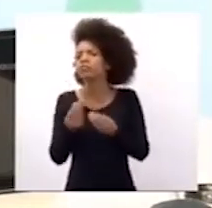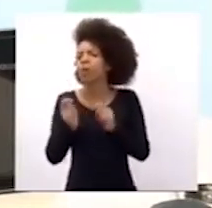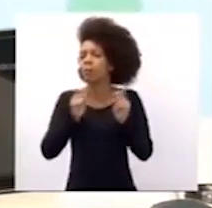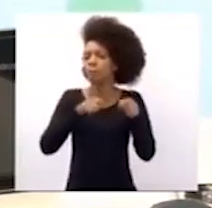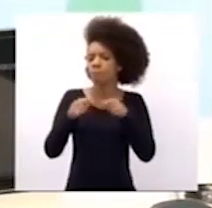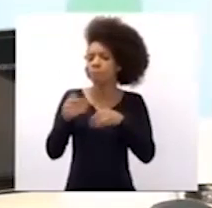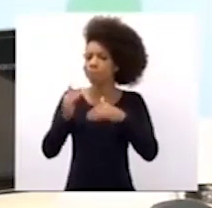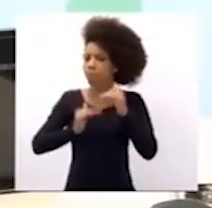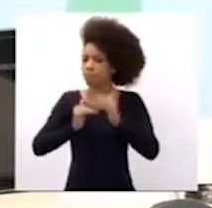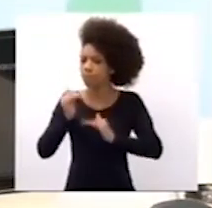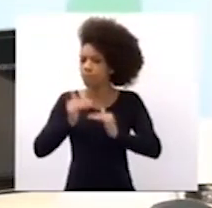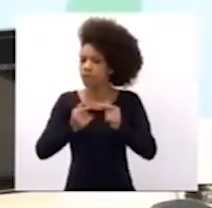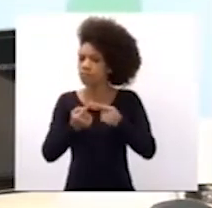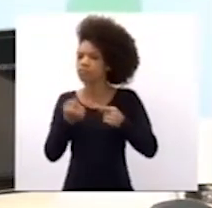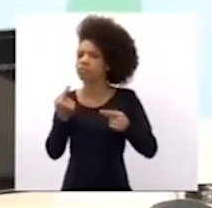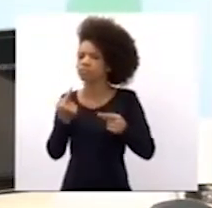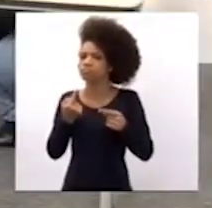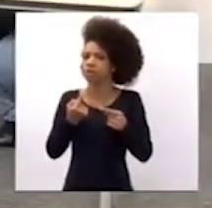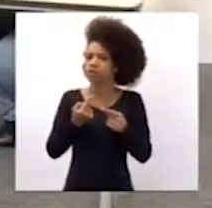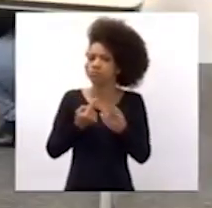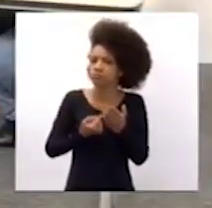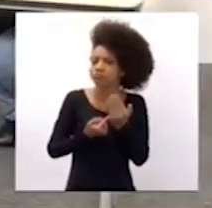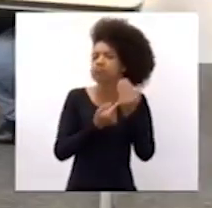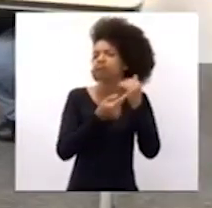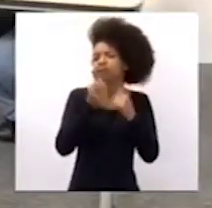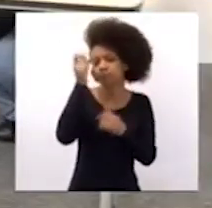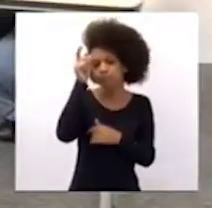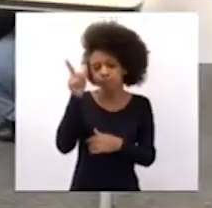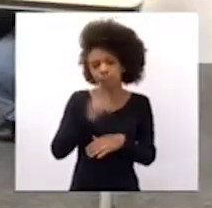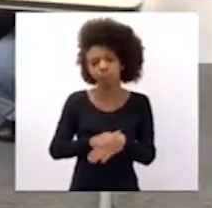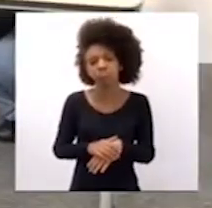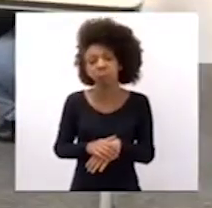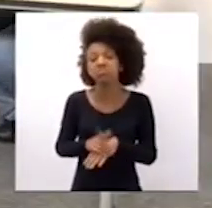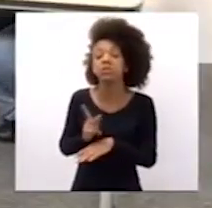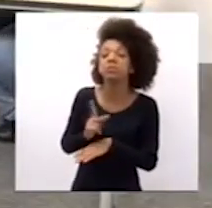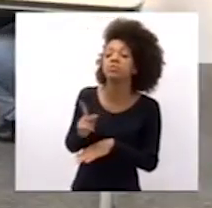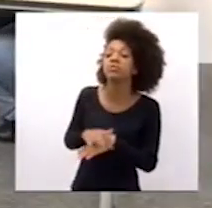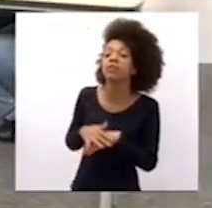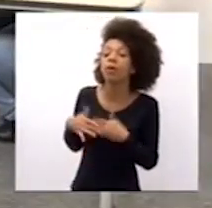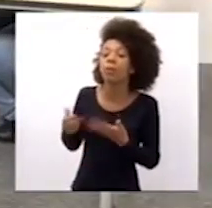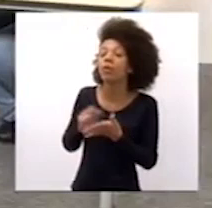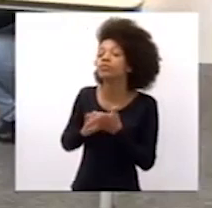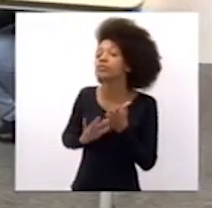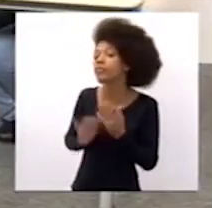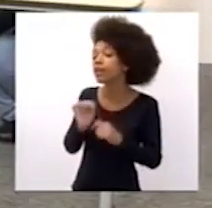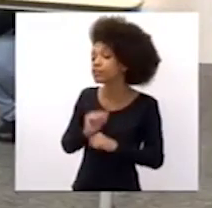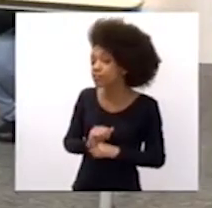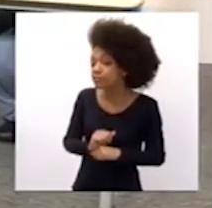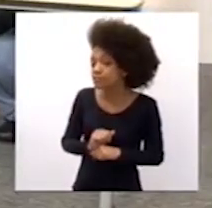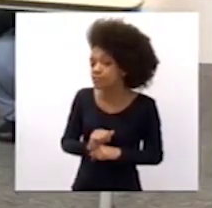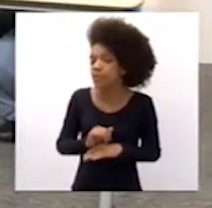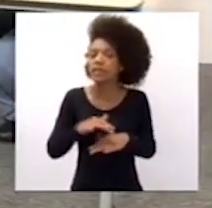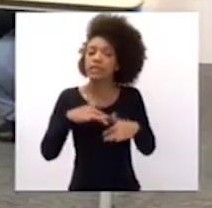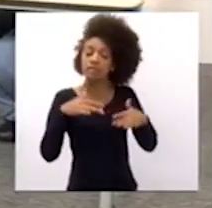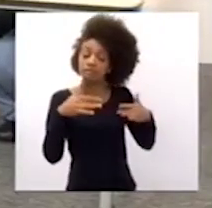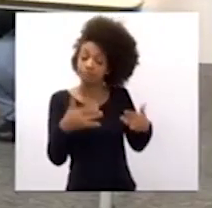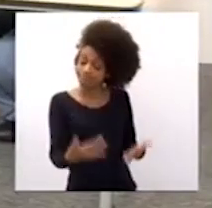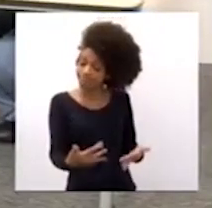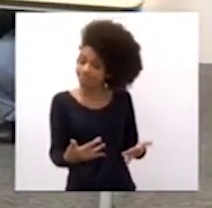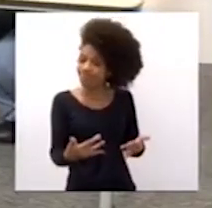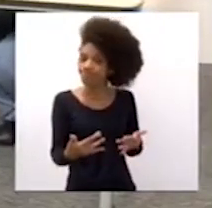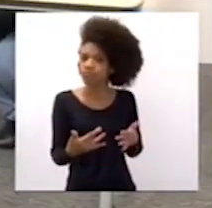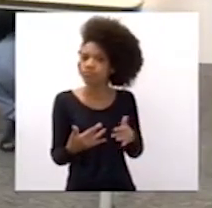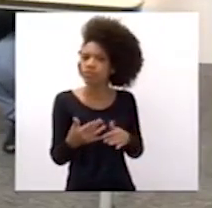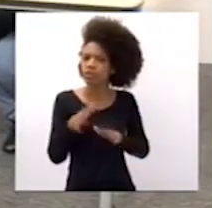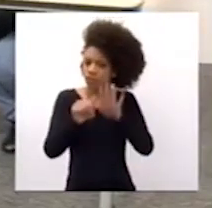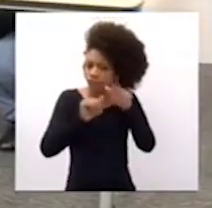que é sobre a cultura digital. Professora, qual é a nossa próxima atividade, então? Diante disso, eu